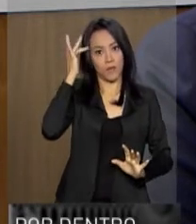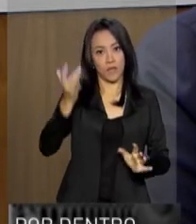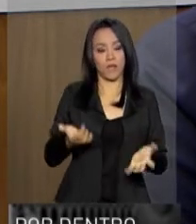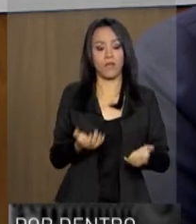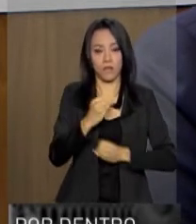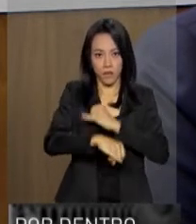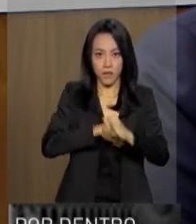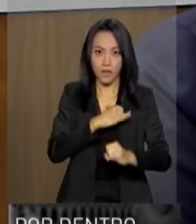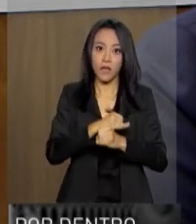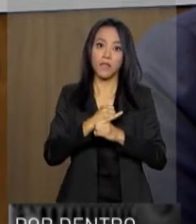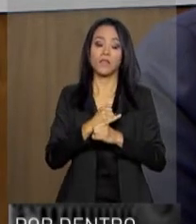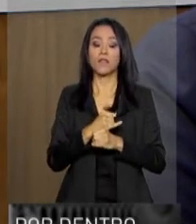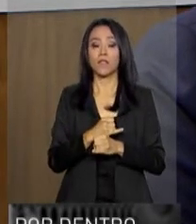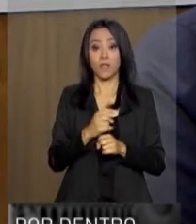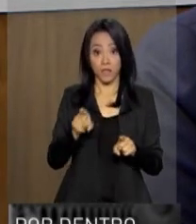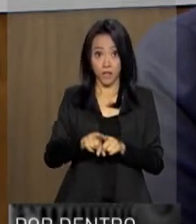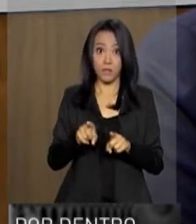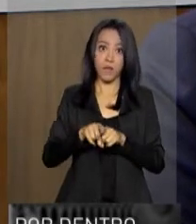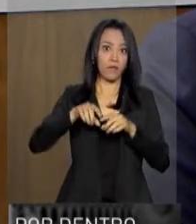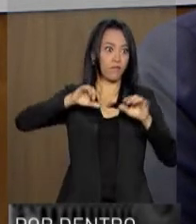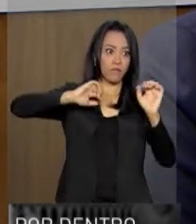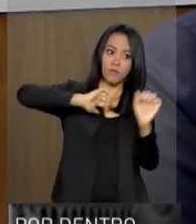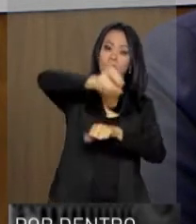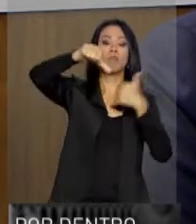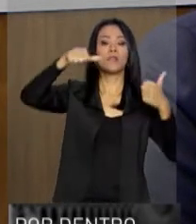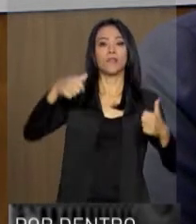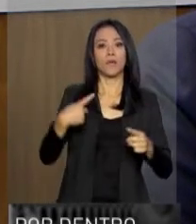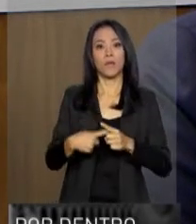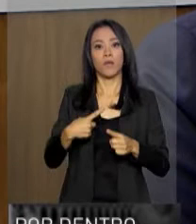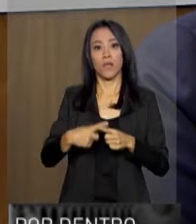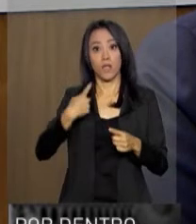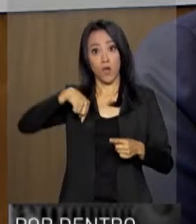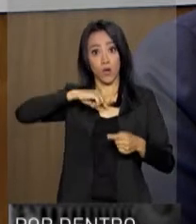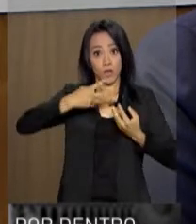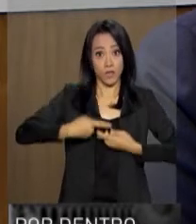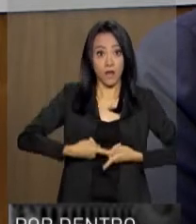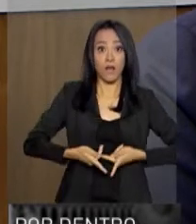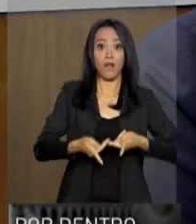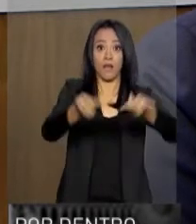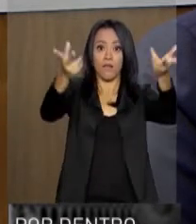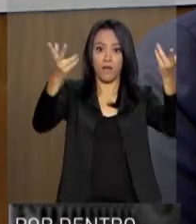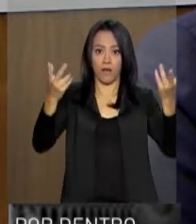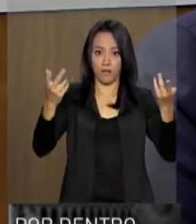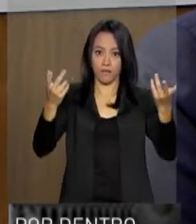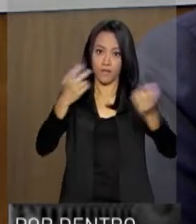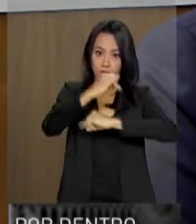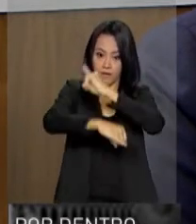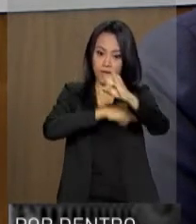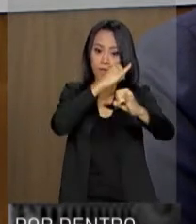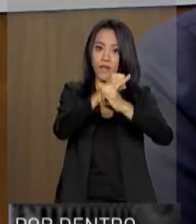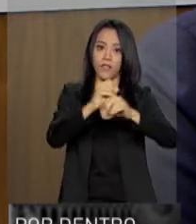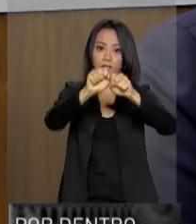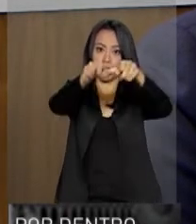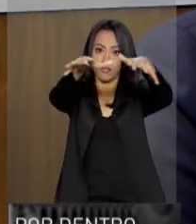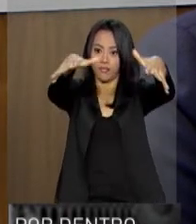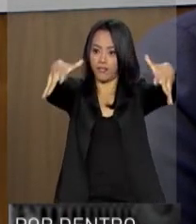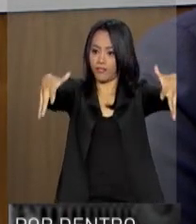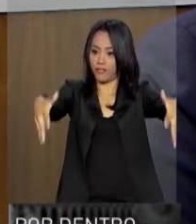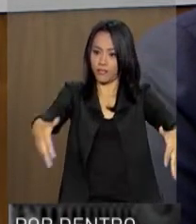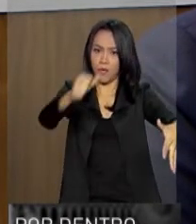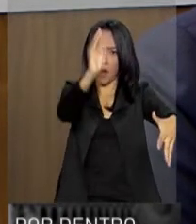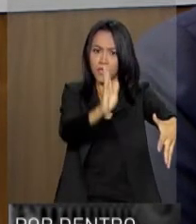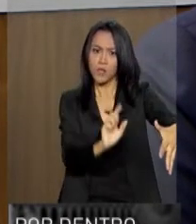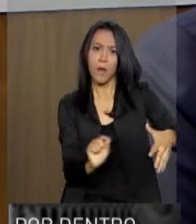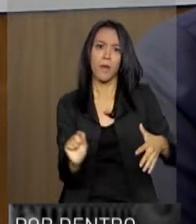isso é revolucionário porque demora pra outra nós levarmos cismar banda larga e internet pra atender